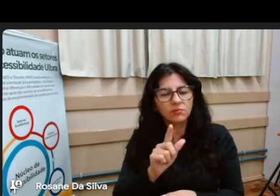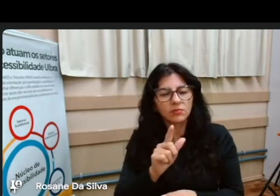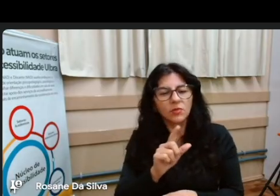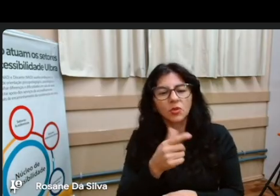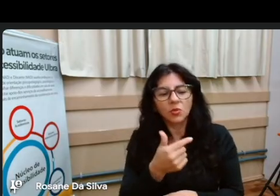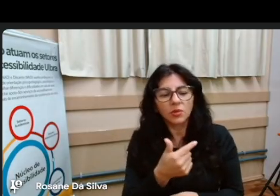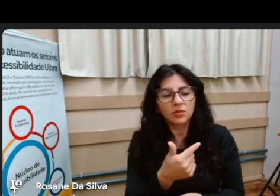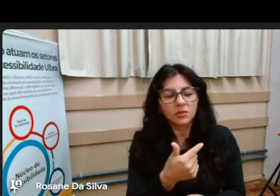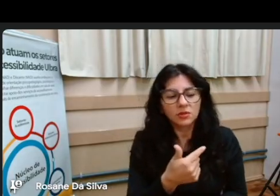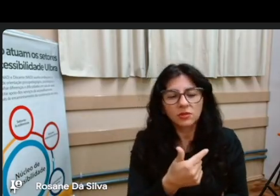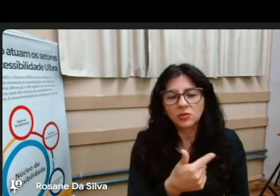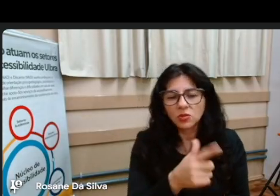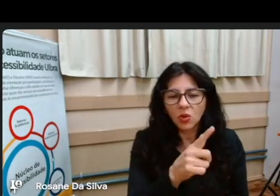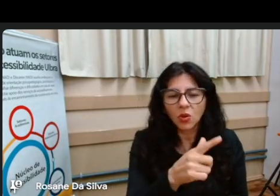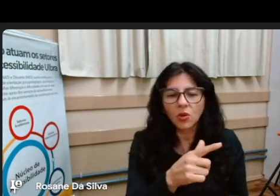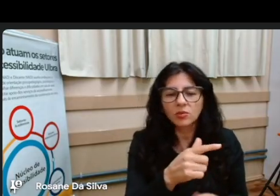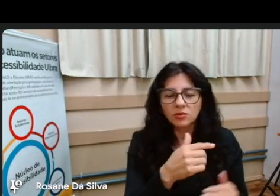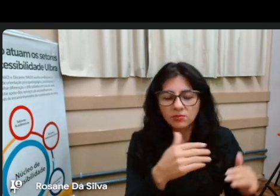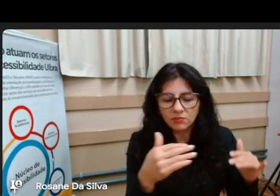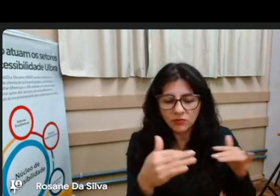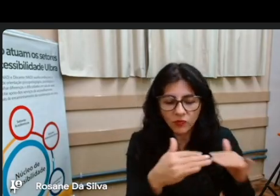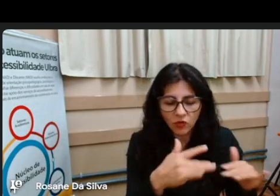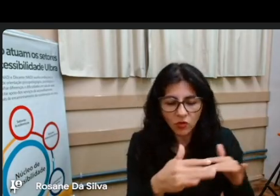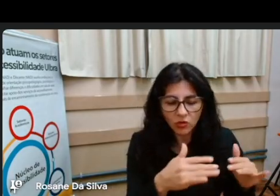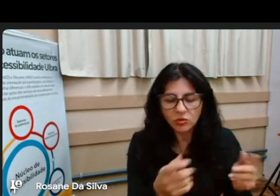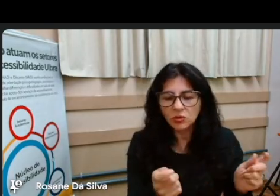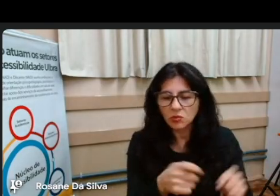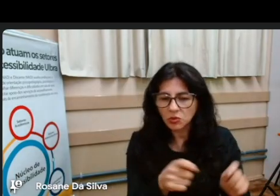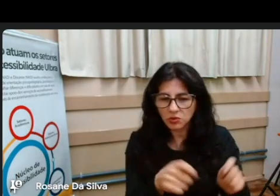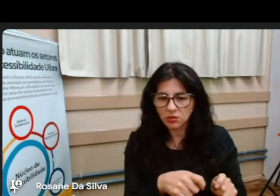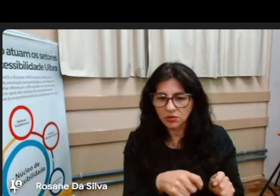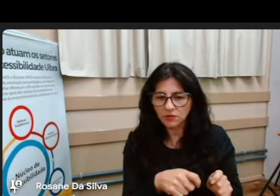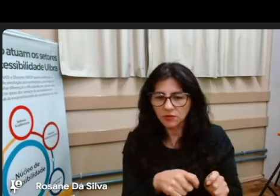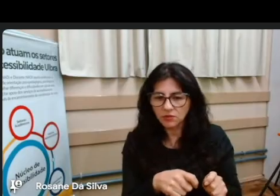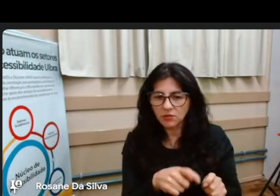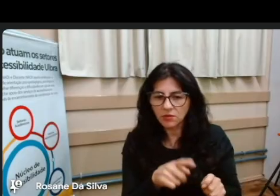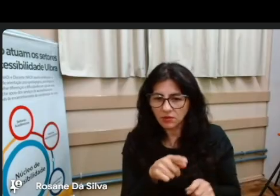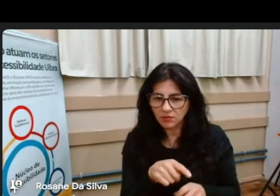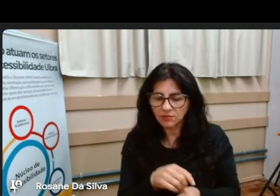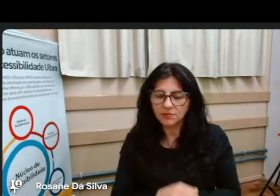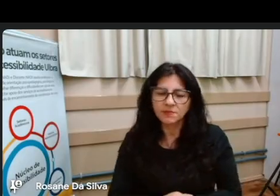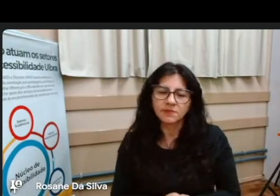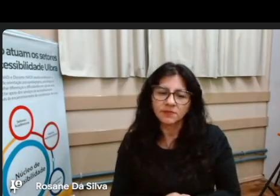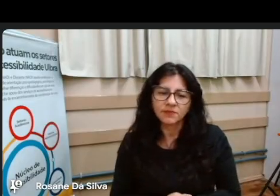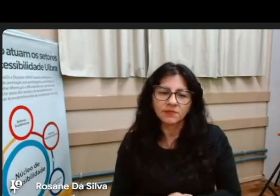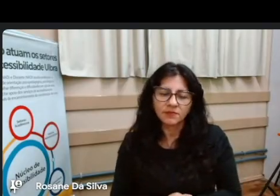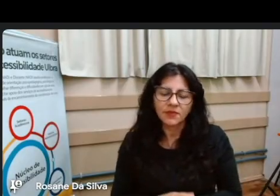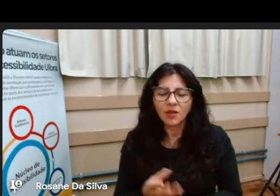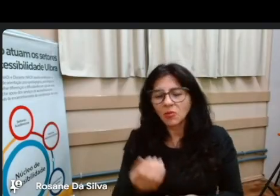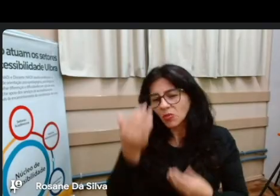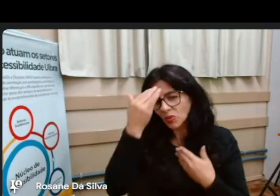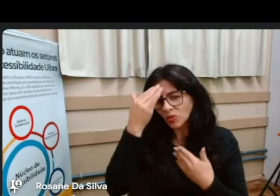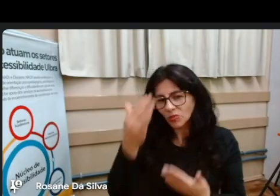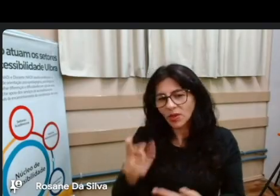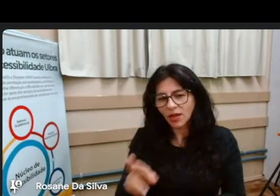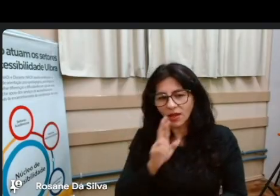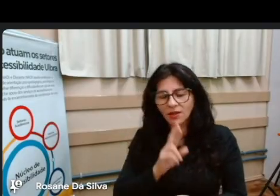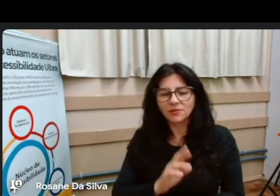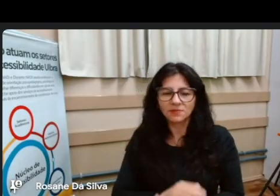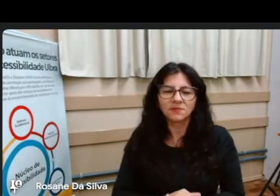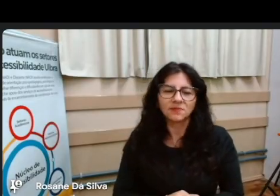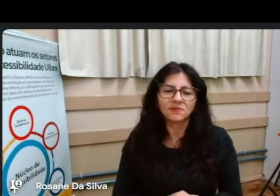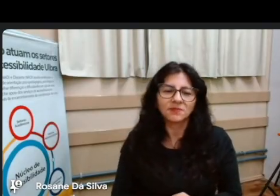ganhando com esses outros circuitos e fluxos possíveis aí né não sei se era um pouco isso